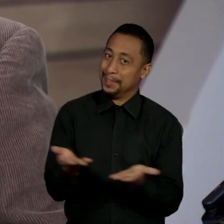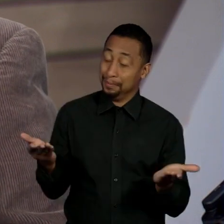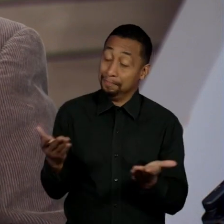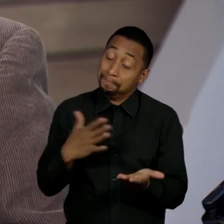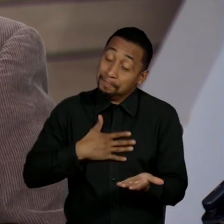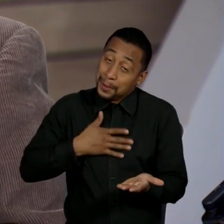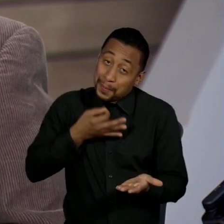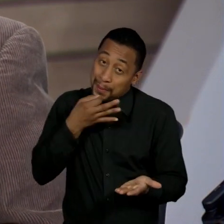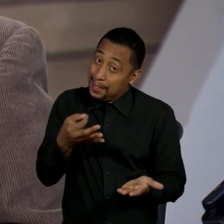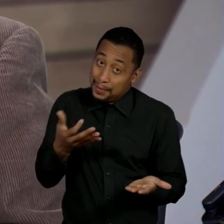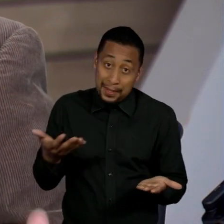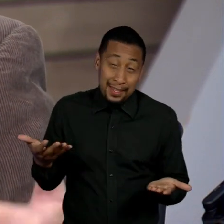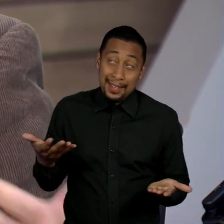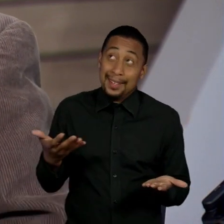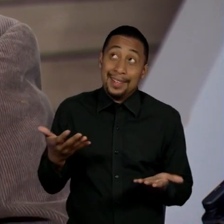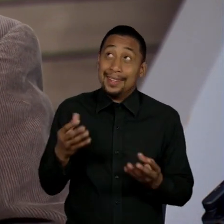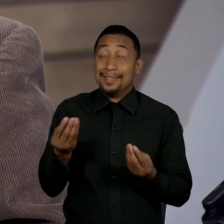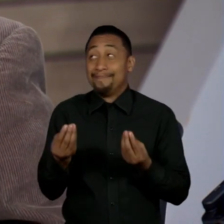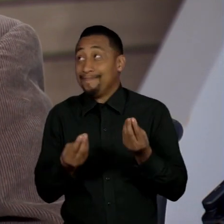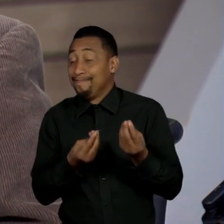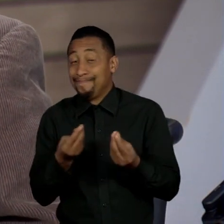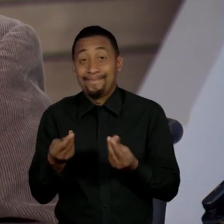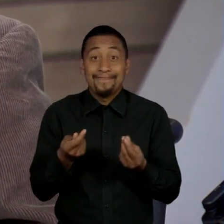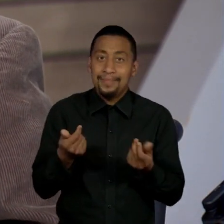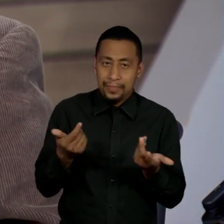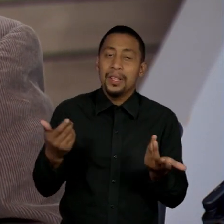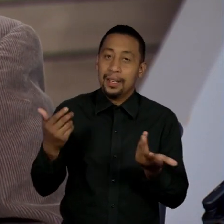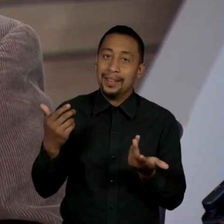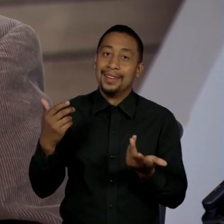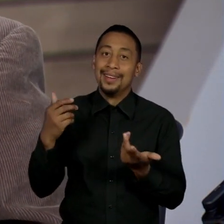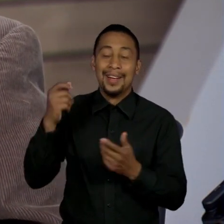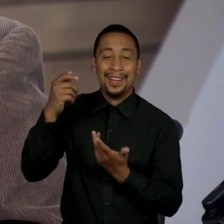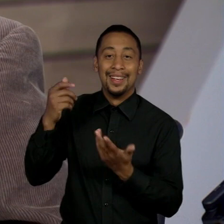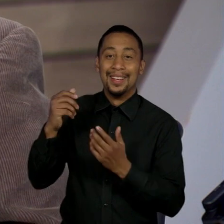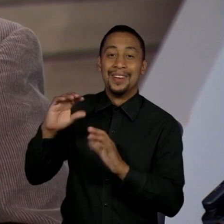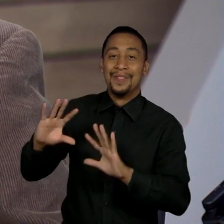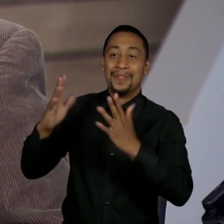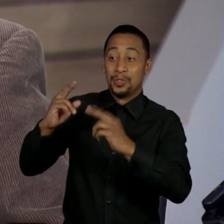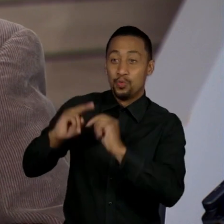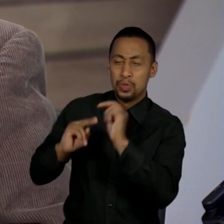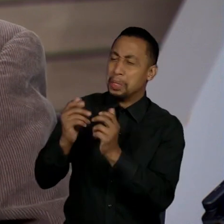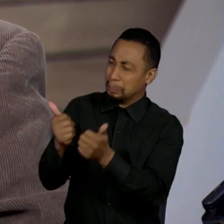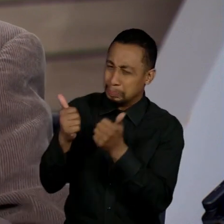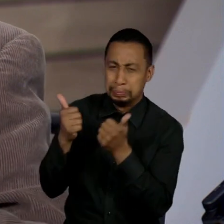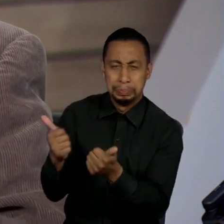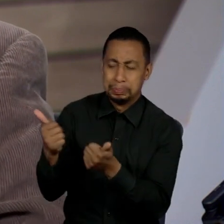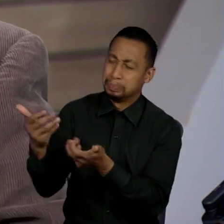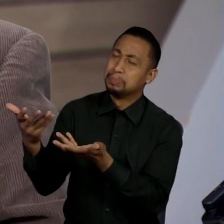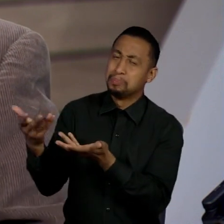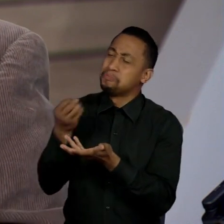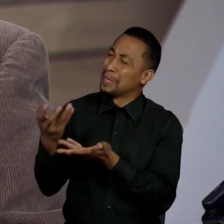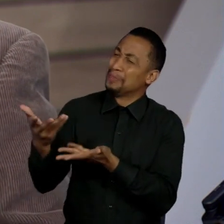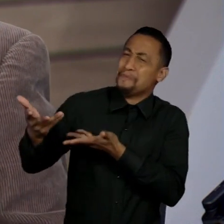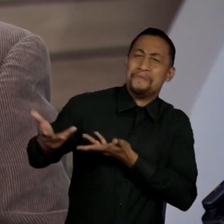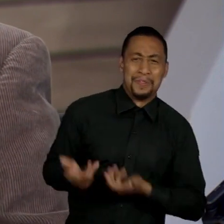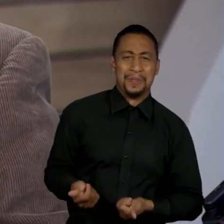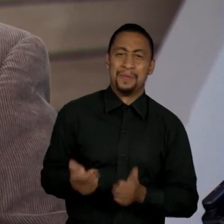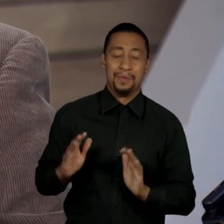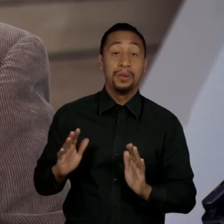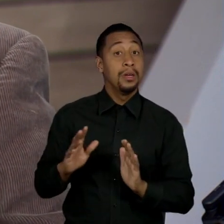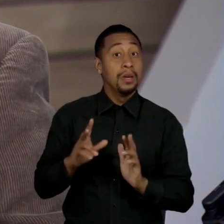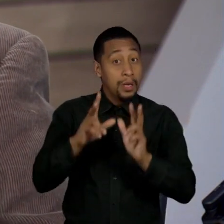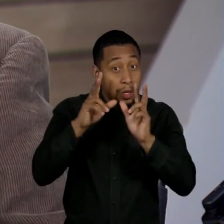que é bem-vindo, assim como o forró também, o ano passado, foi também considerado